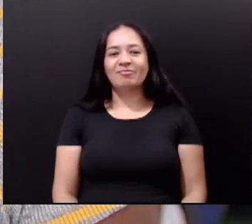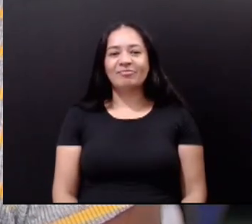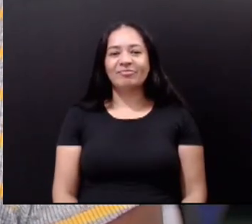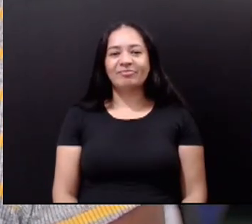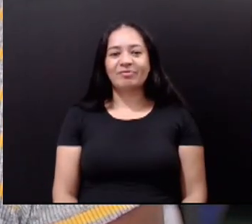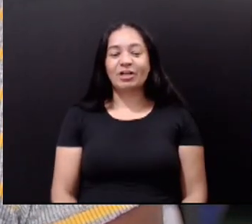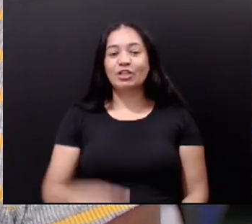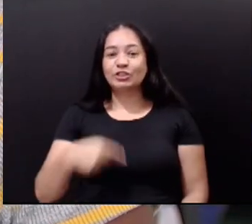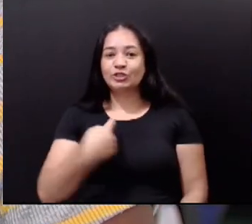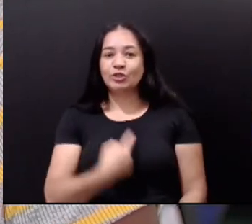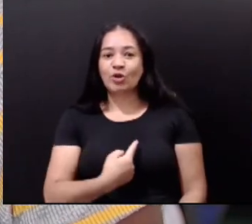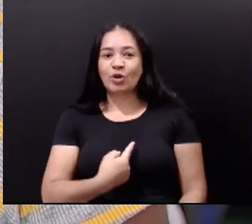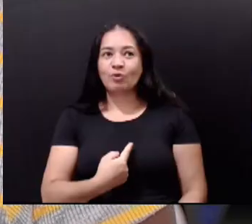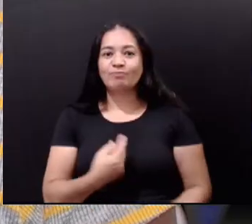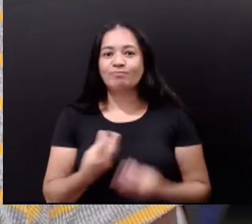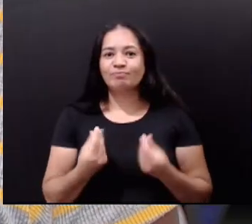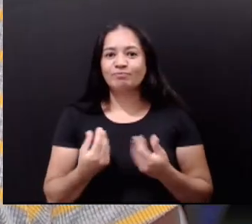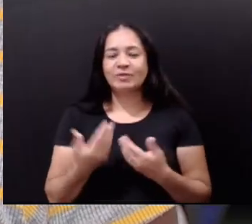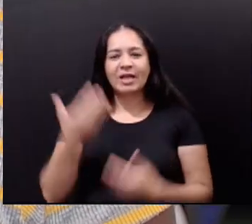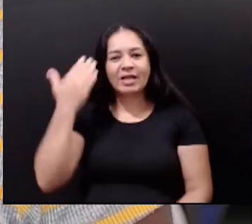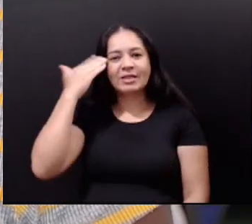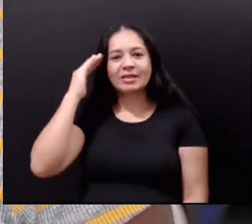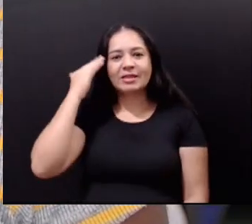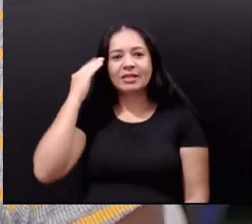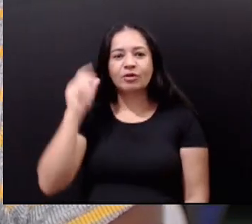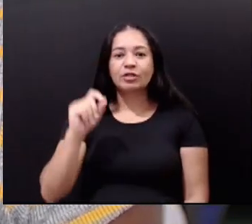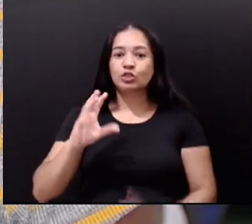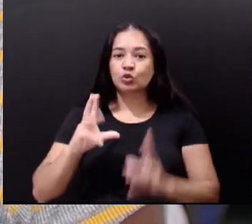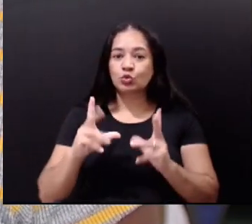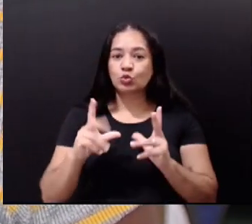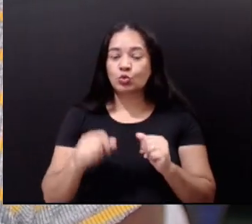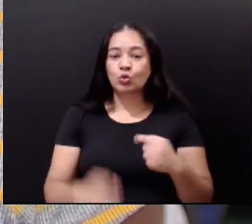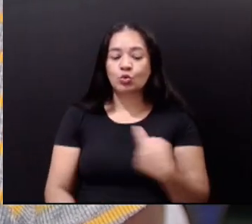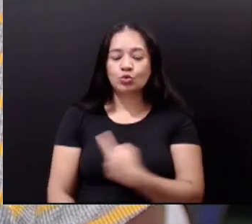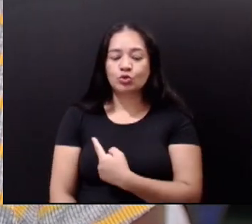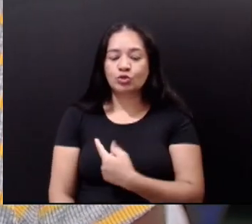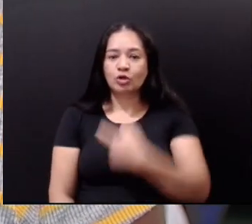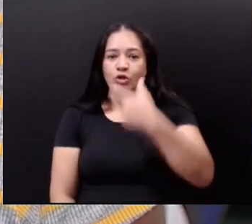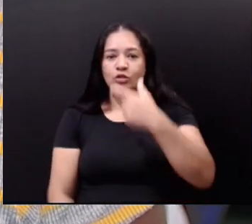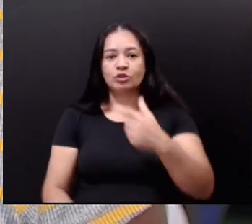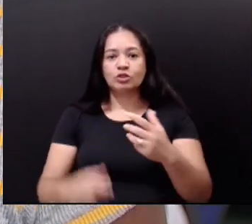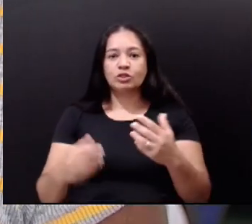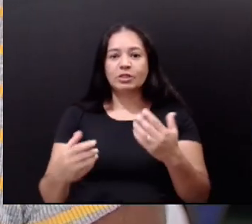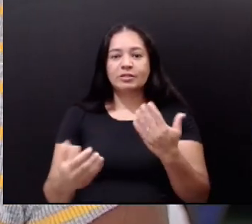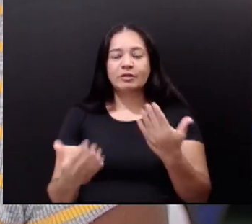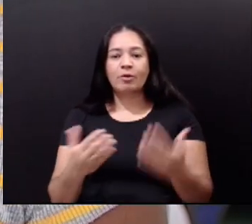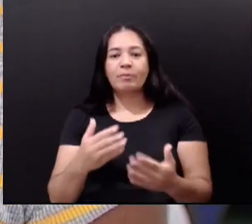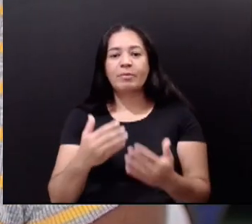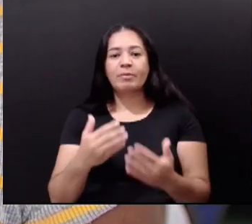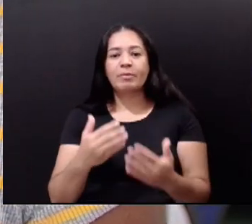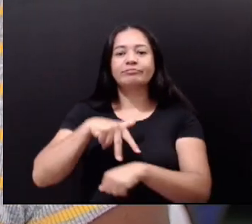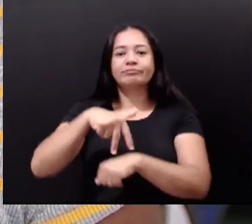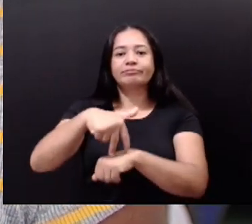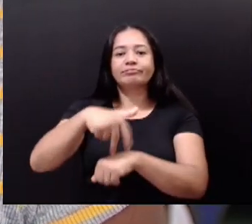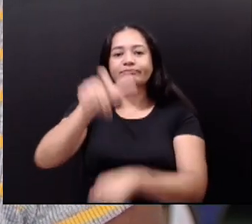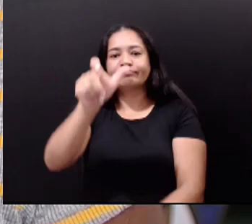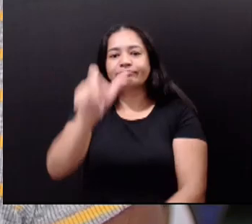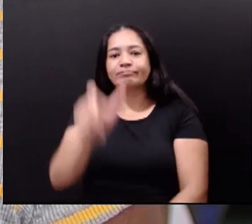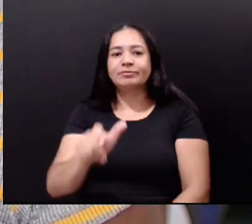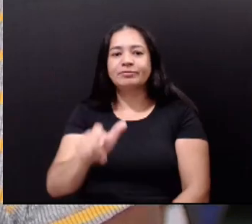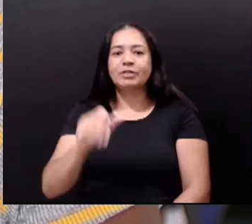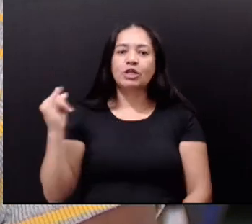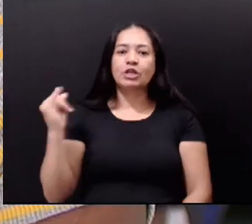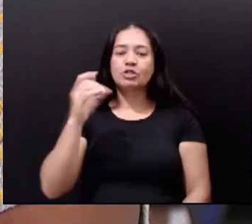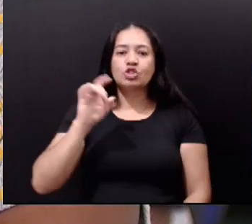assim, entendeu que todos nós, né? Somos um personagem importante, né? Não só dentro de casa, quando a gente olha